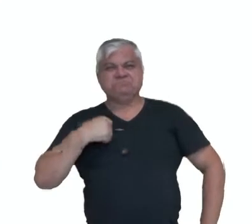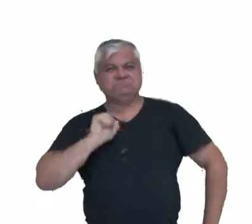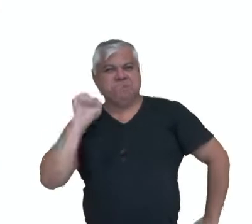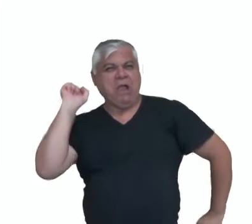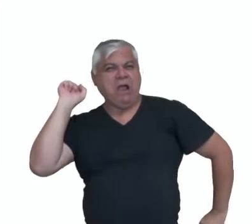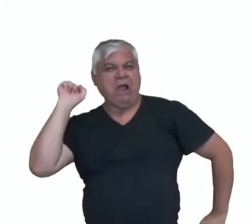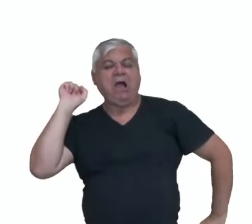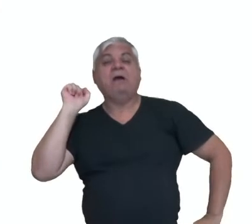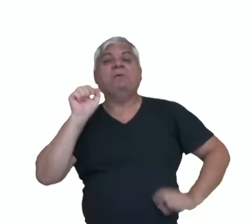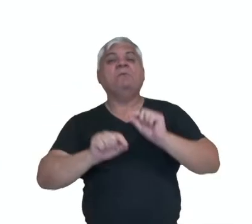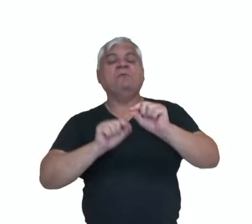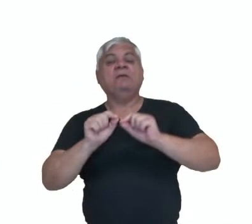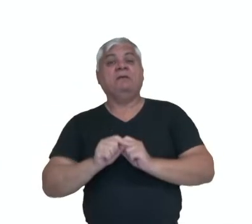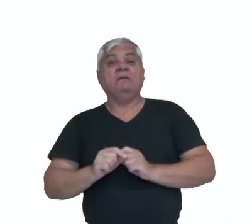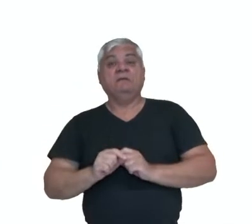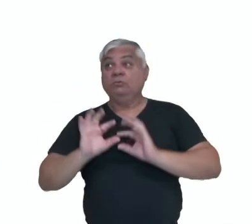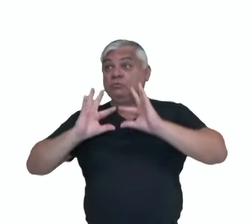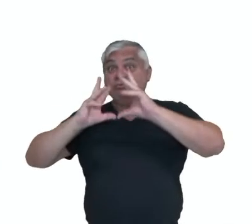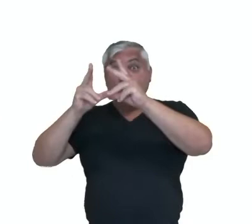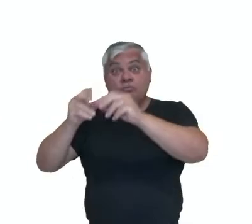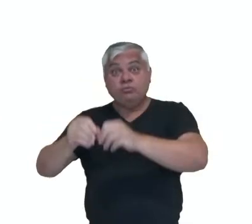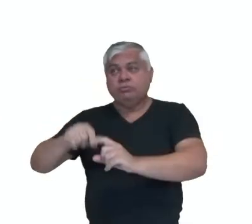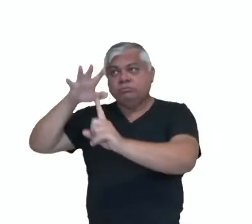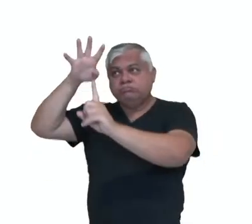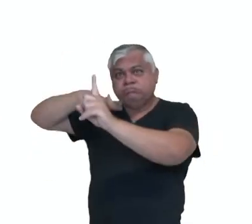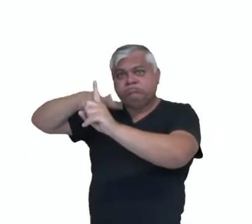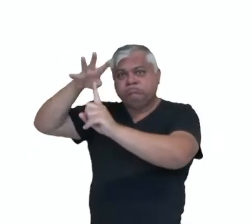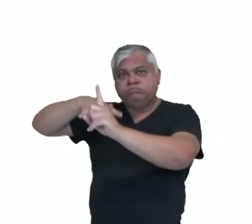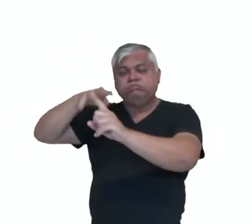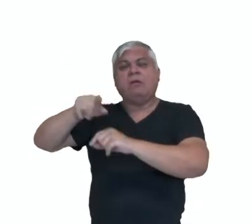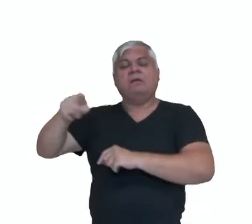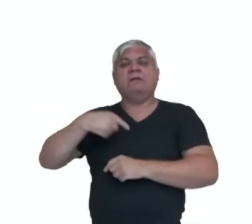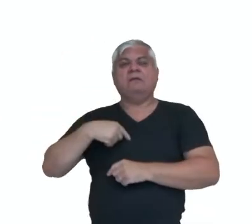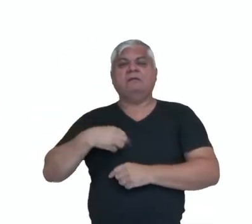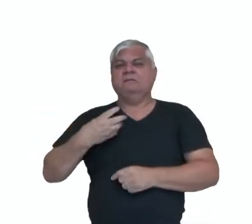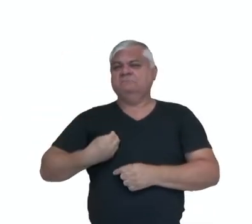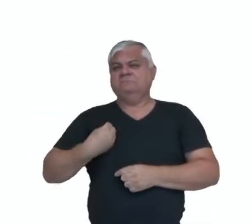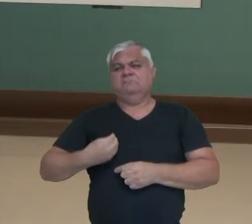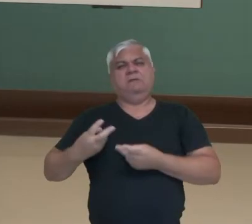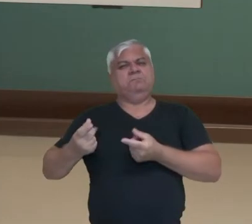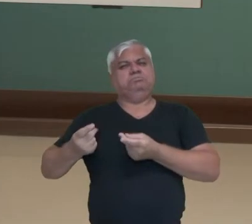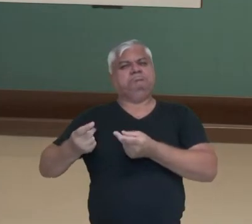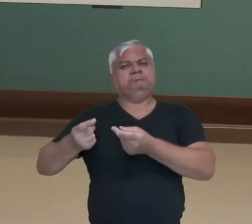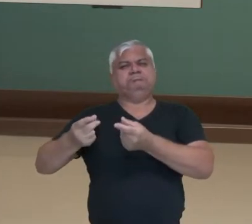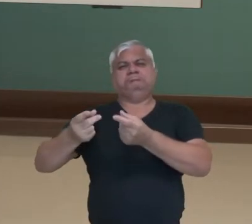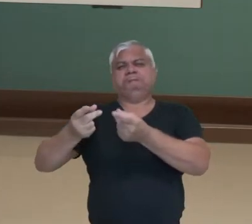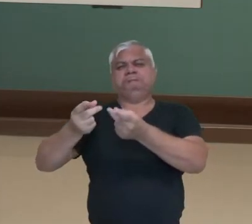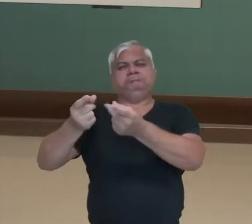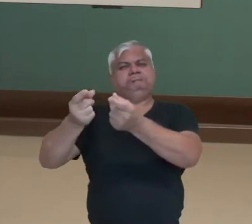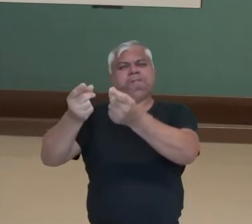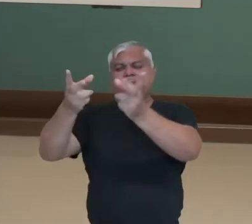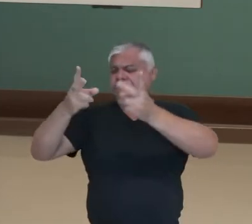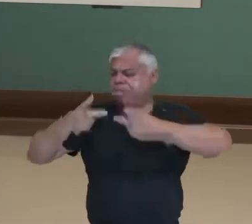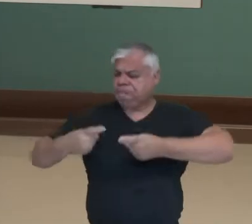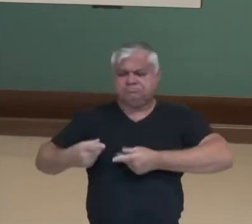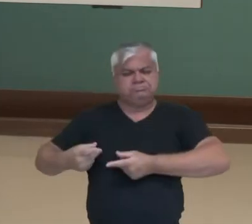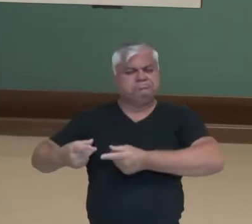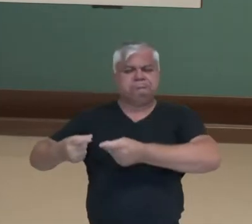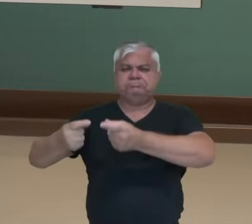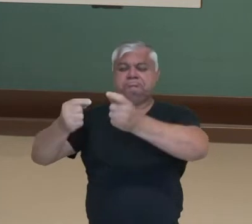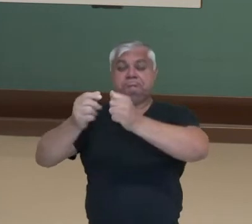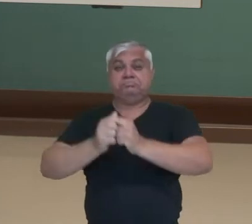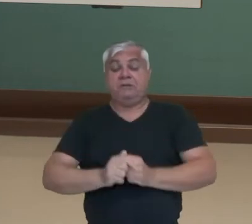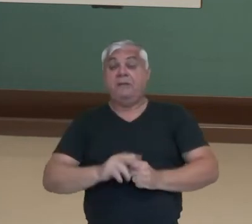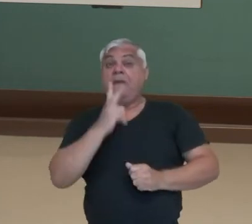deuses na Grécia Antiga, eles, apesar de serem imortais, vocês viram que eles são antropomórficos, né? Eles têm uma imagem de seres